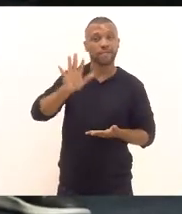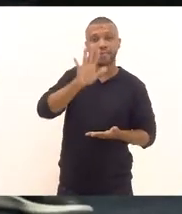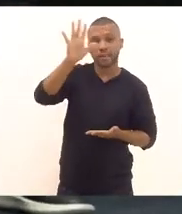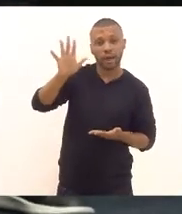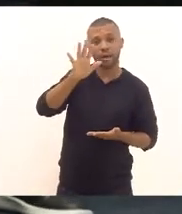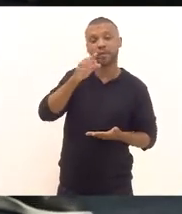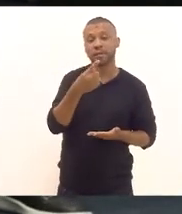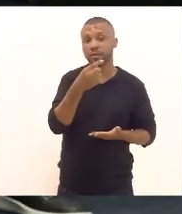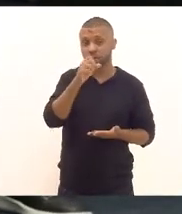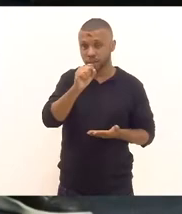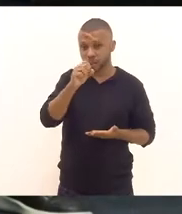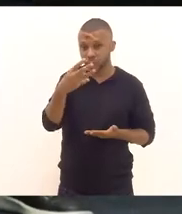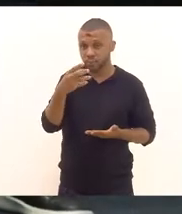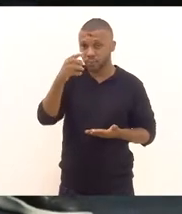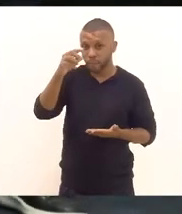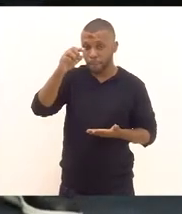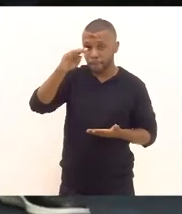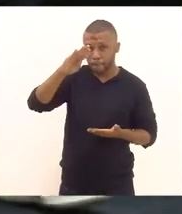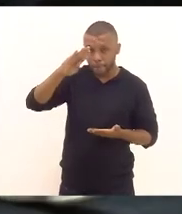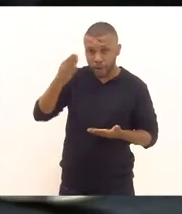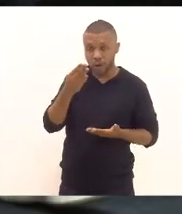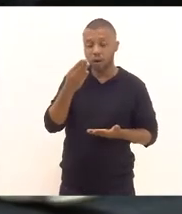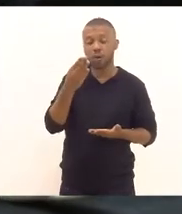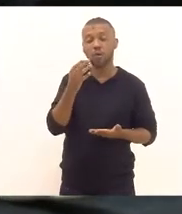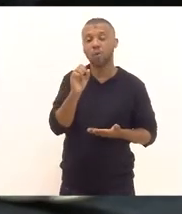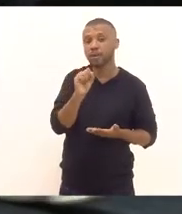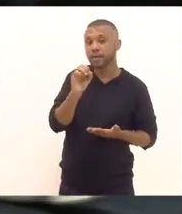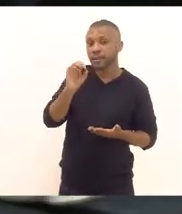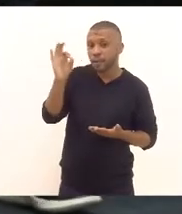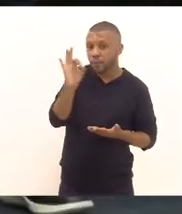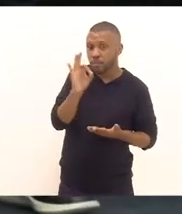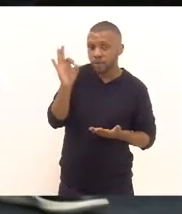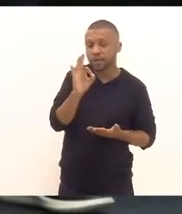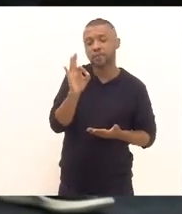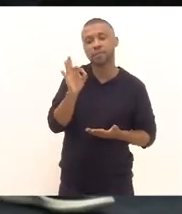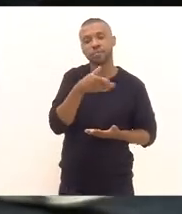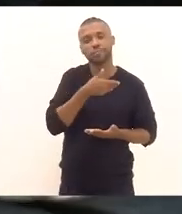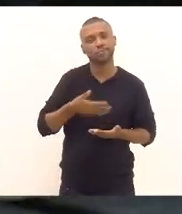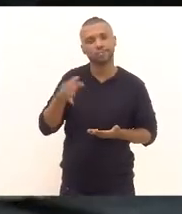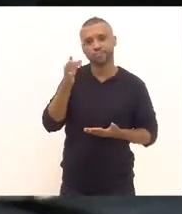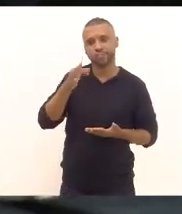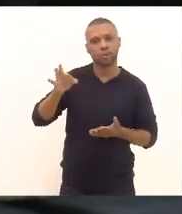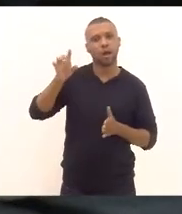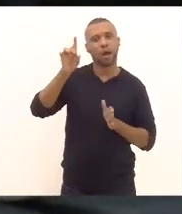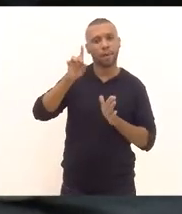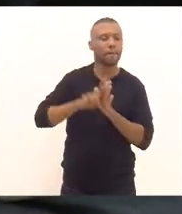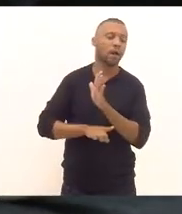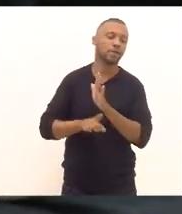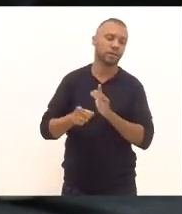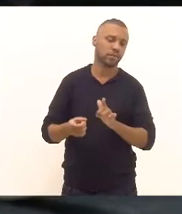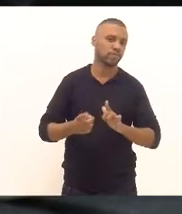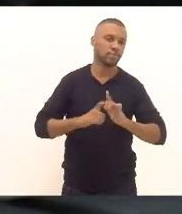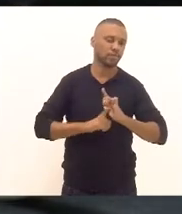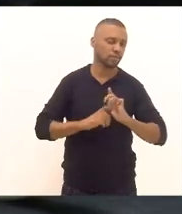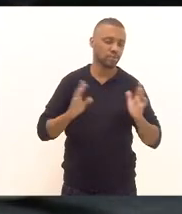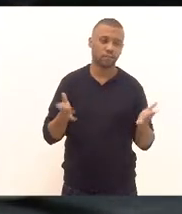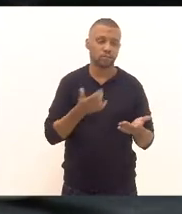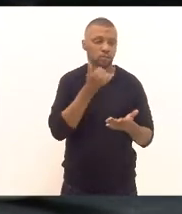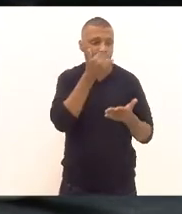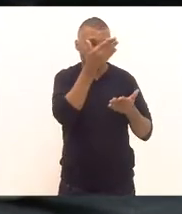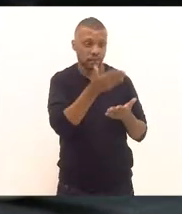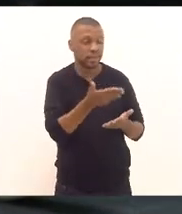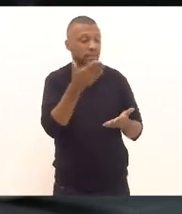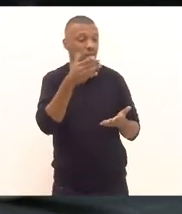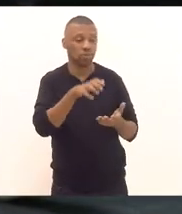dos quais 80 porcento com a união né hora abate deve tá dívidas você me corrigir Você é o nosso mestre